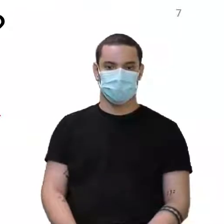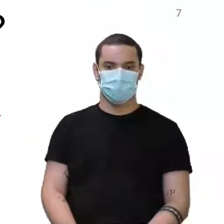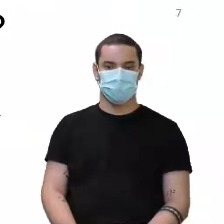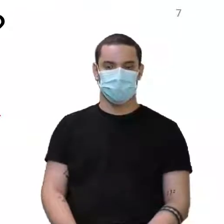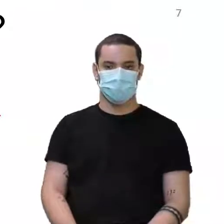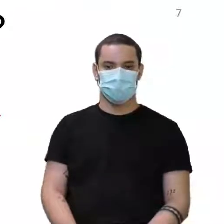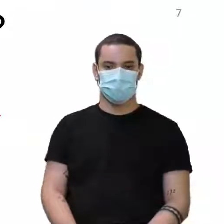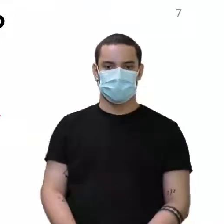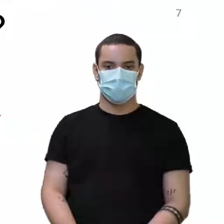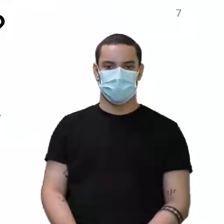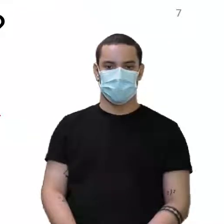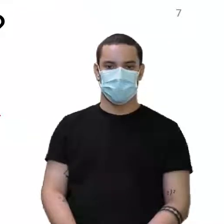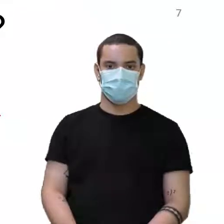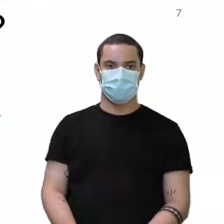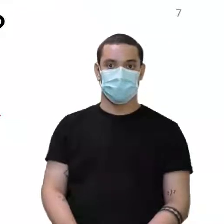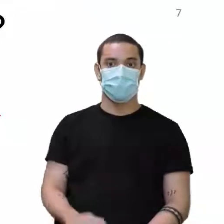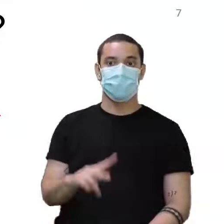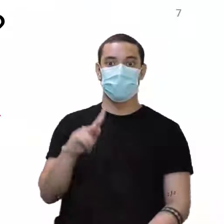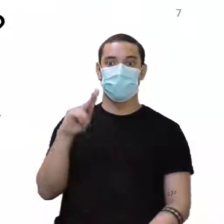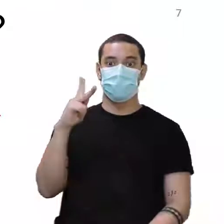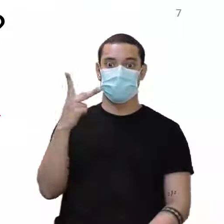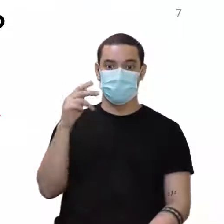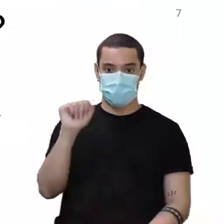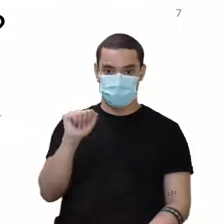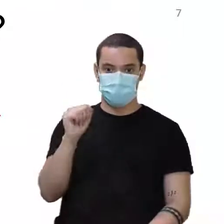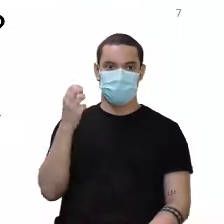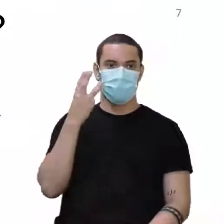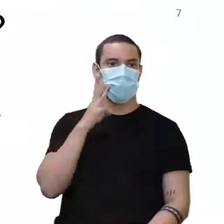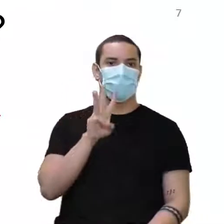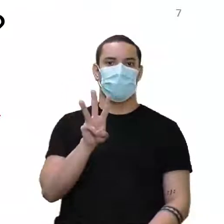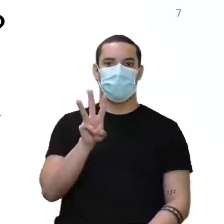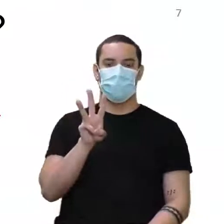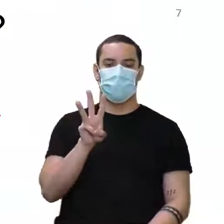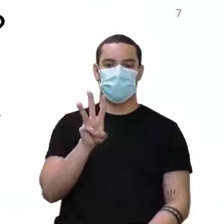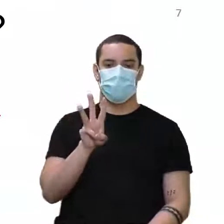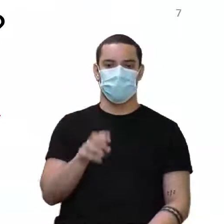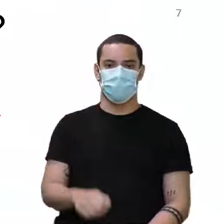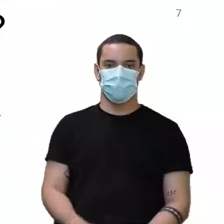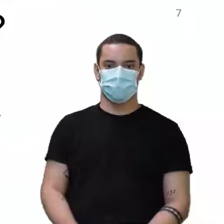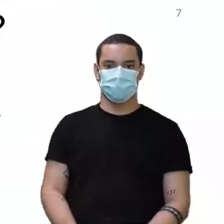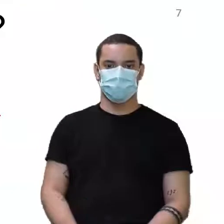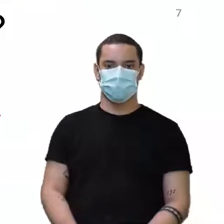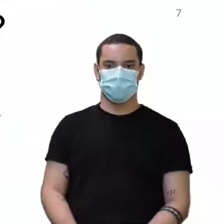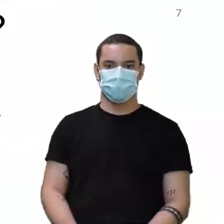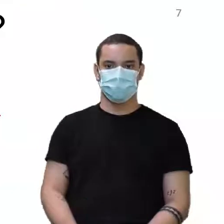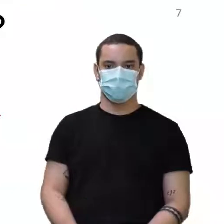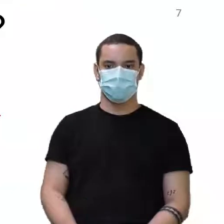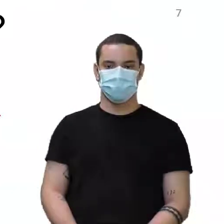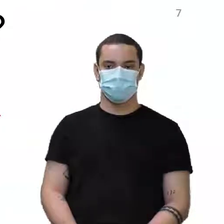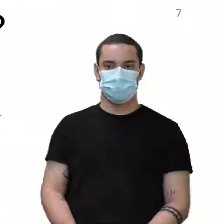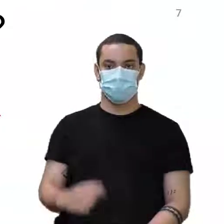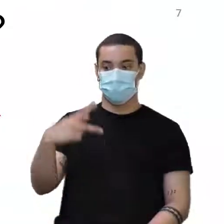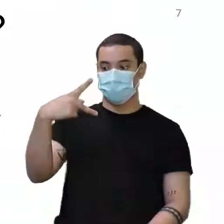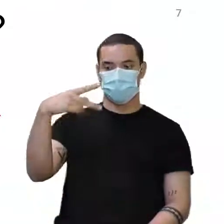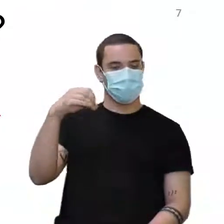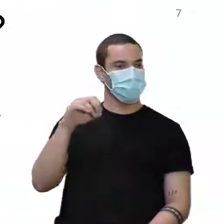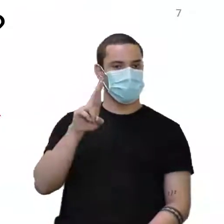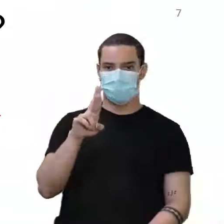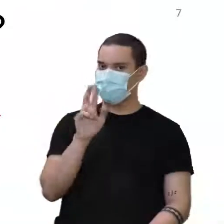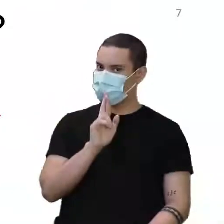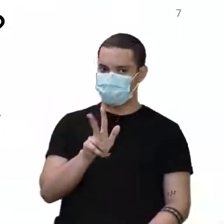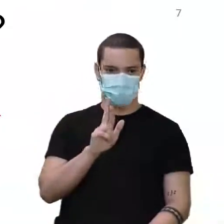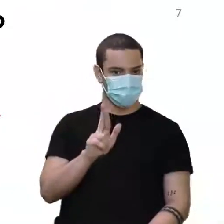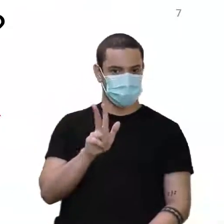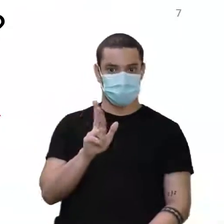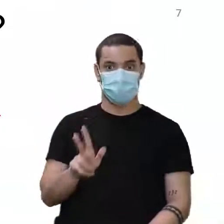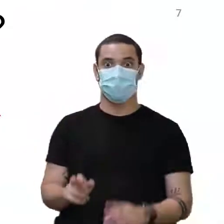por. Mas ela está na Irlanda há 3 dias. Se eu falar por em algum momento, releva aí,